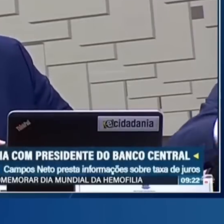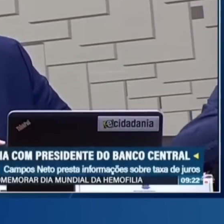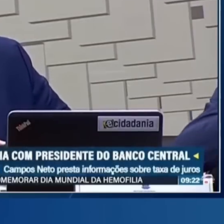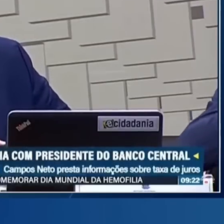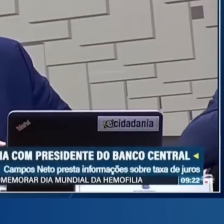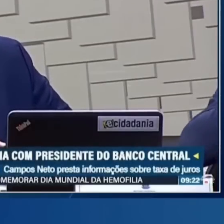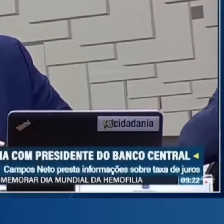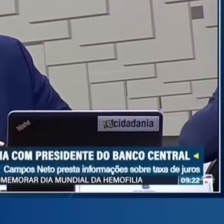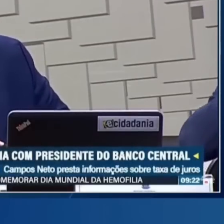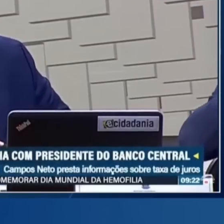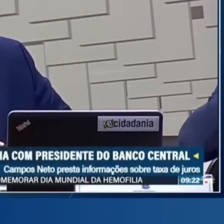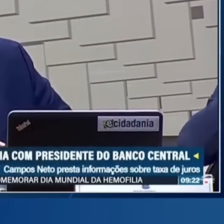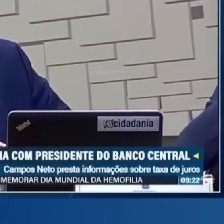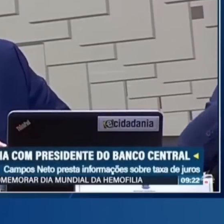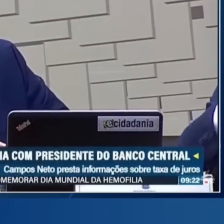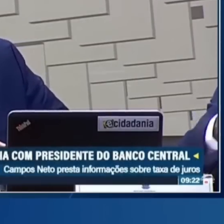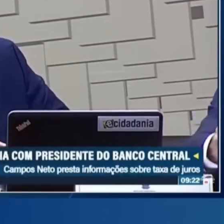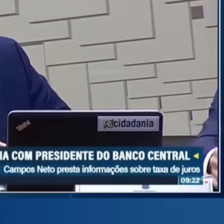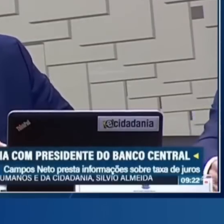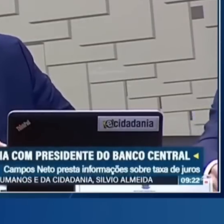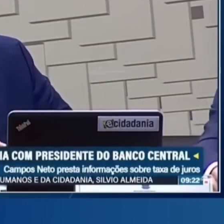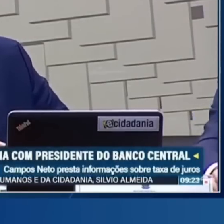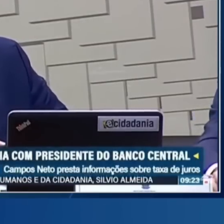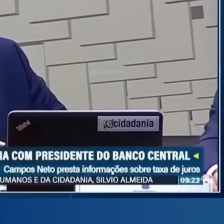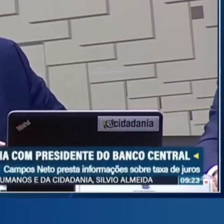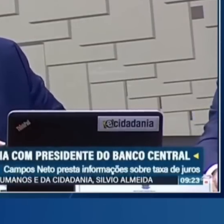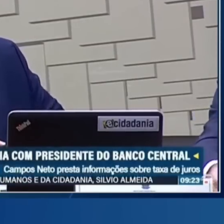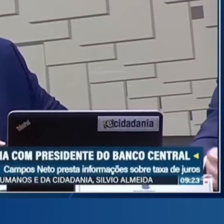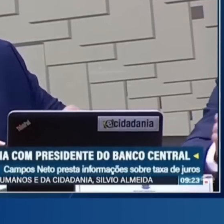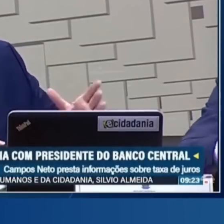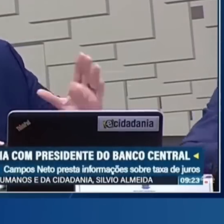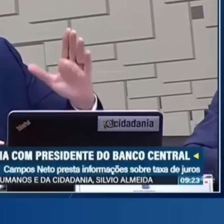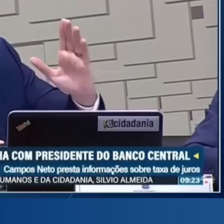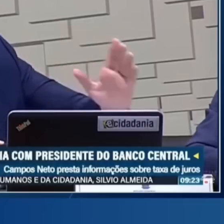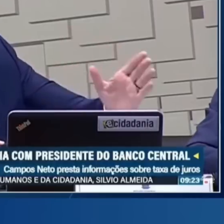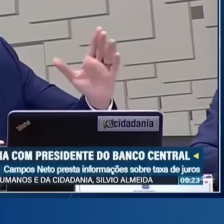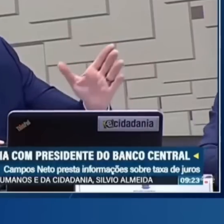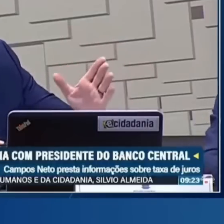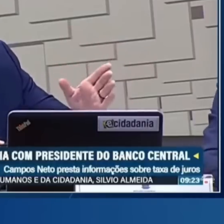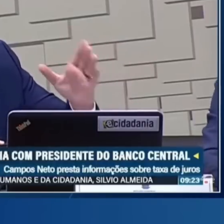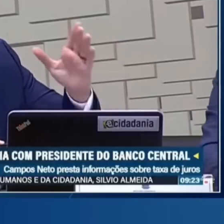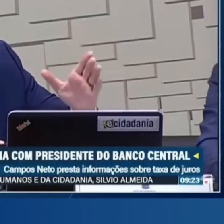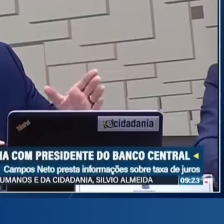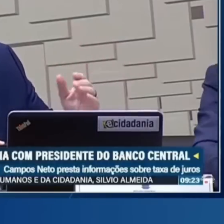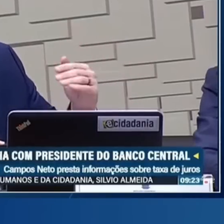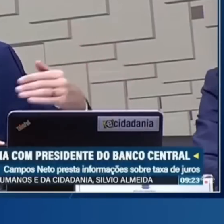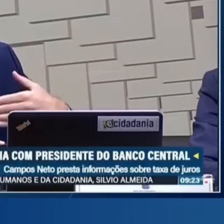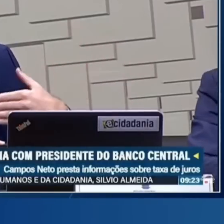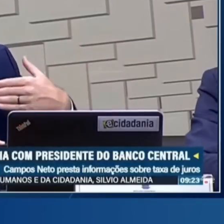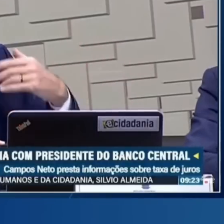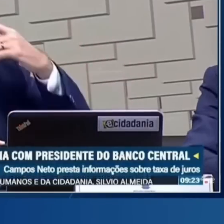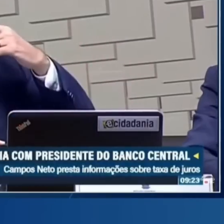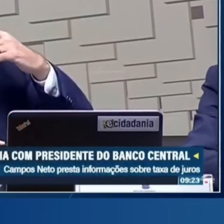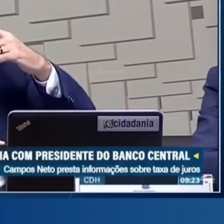um estabilizador do nível de preços. O Banco Central, ele tem pelo menos duas missões. Ele precisa garantir a estabilidade da moeda e garantir